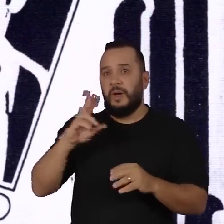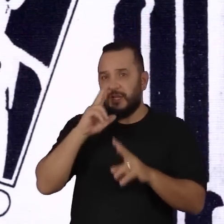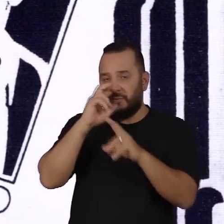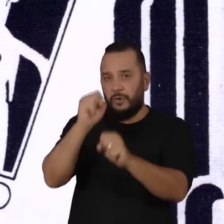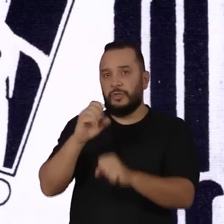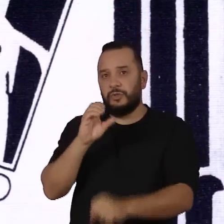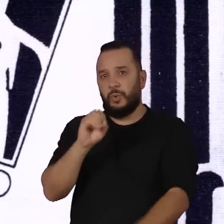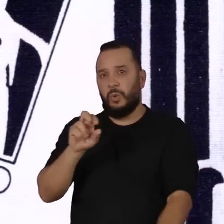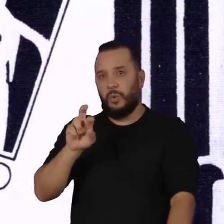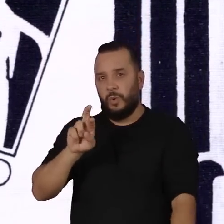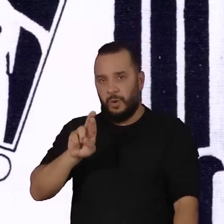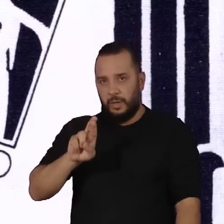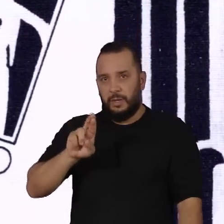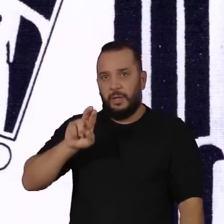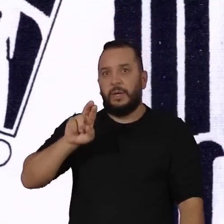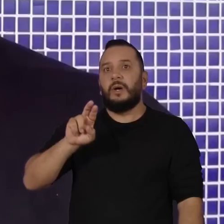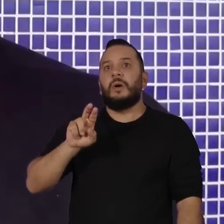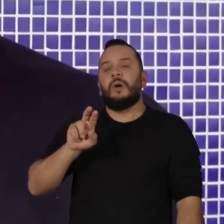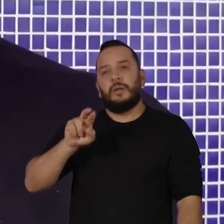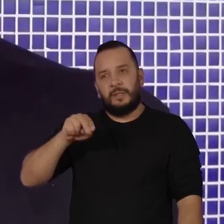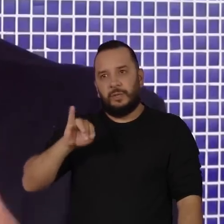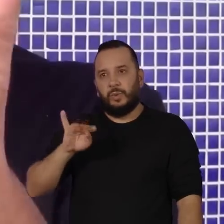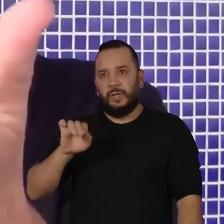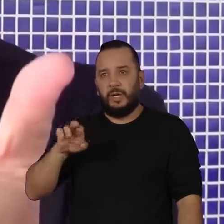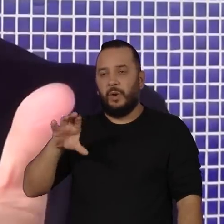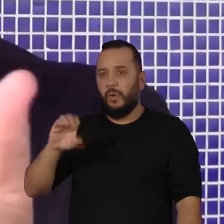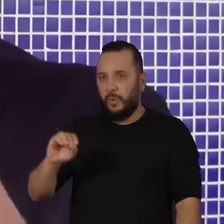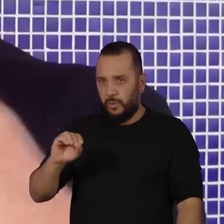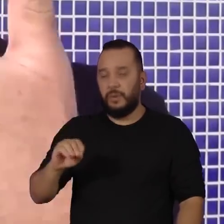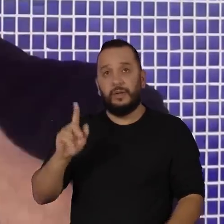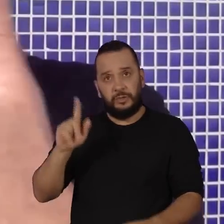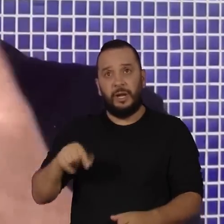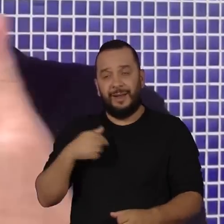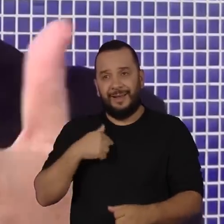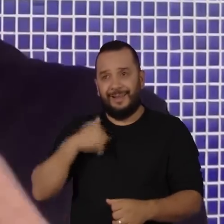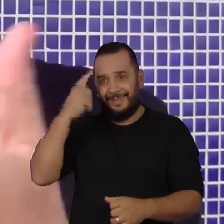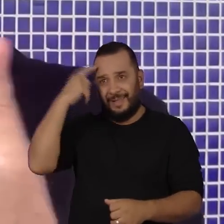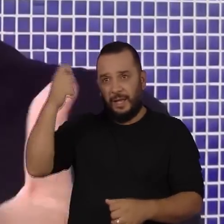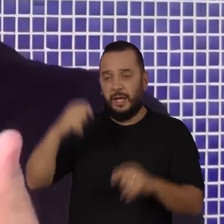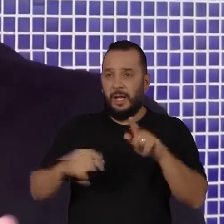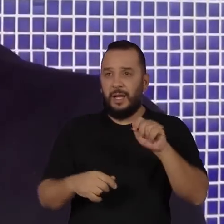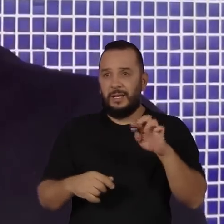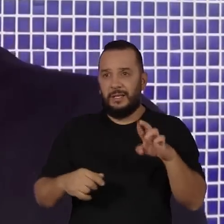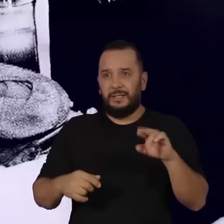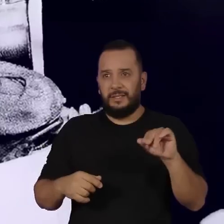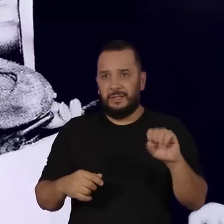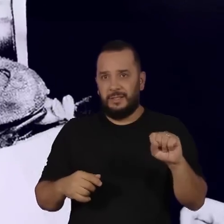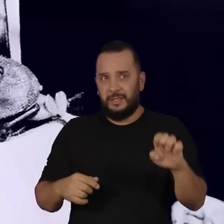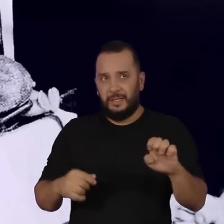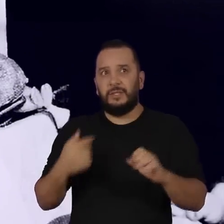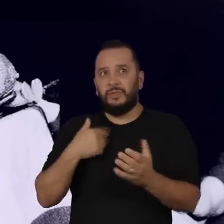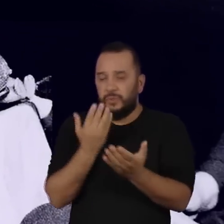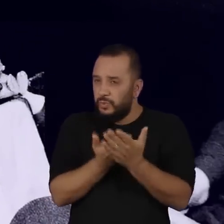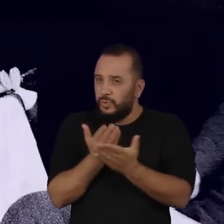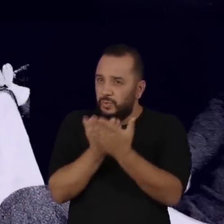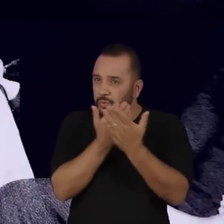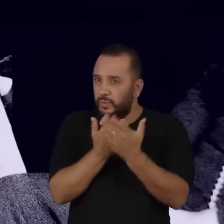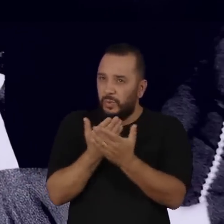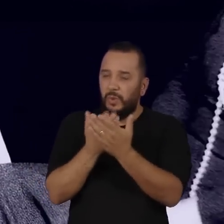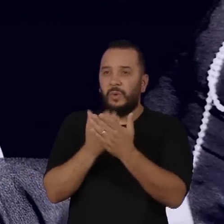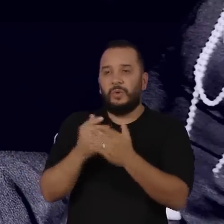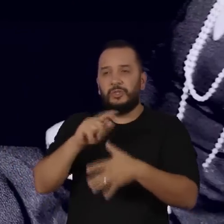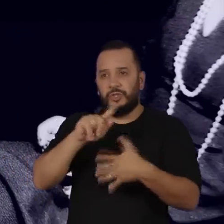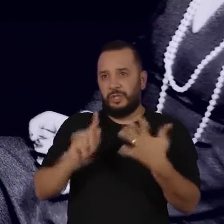peças em um ato do Strindberg. Foi inclusive uma ideia do Galizia, que ele tinha estudado muito Strindberg. E estreamos